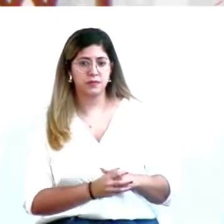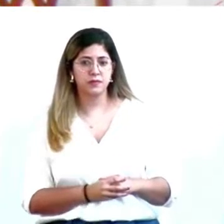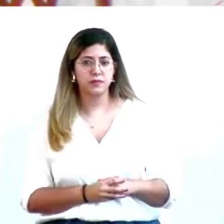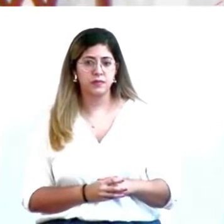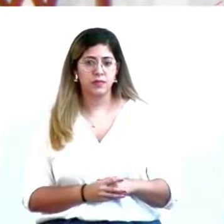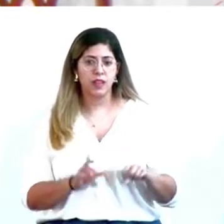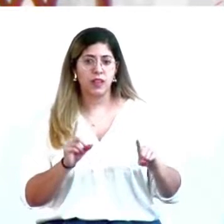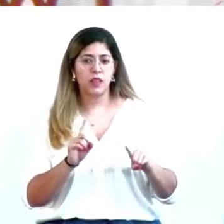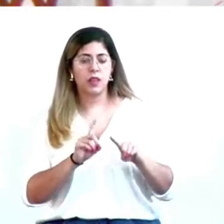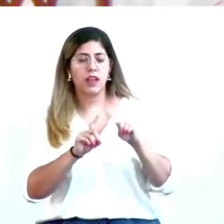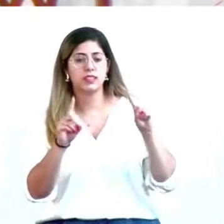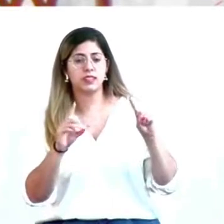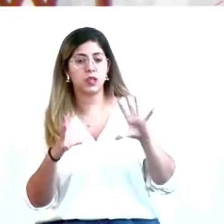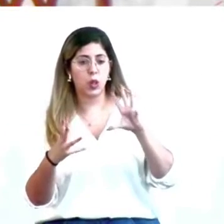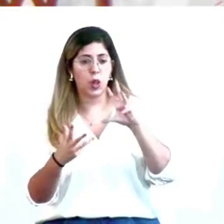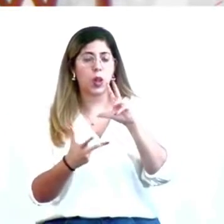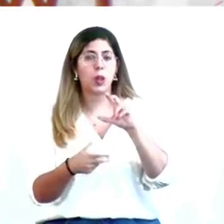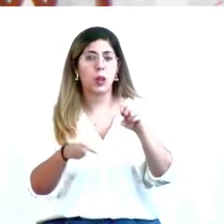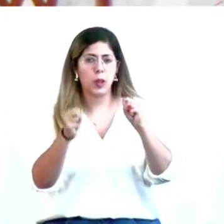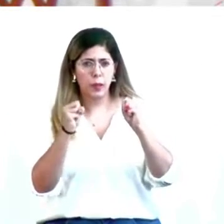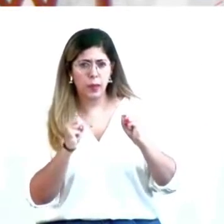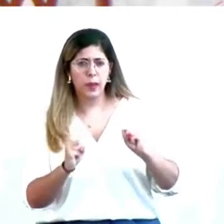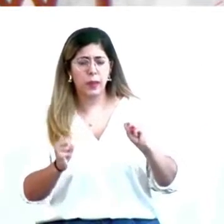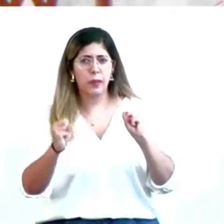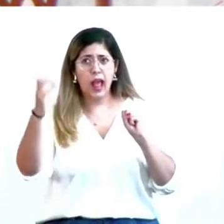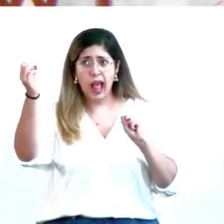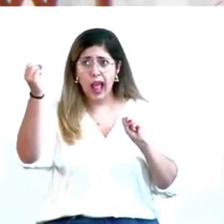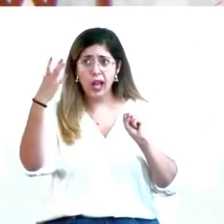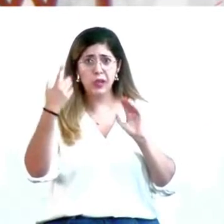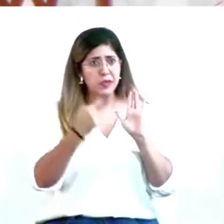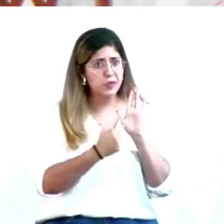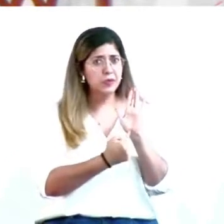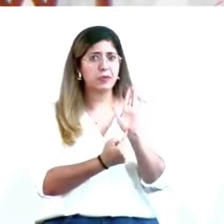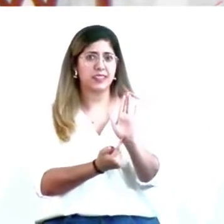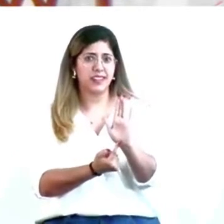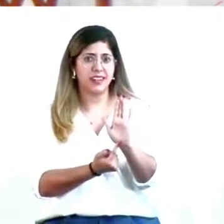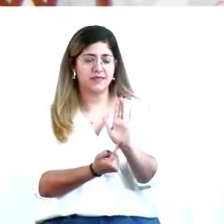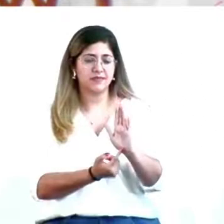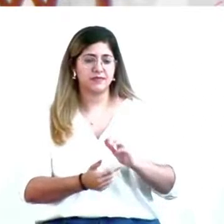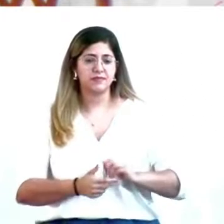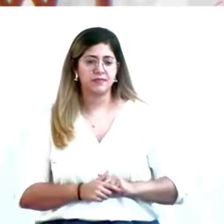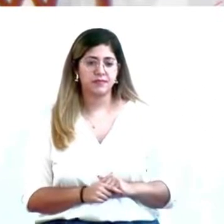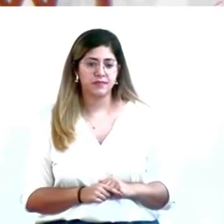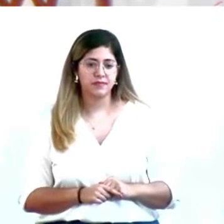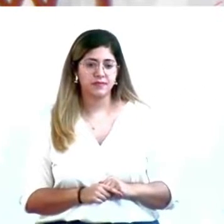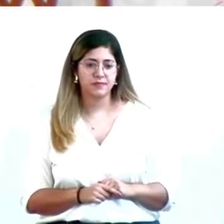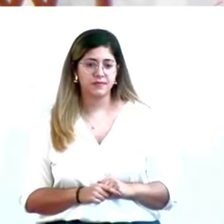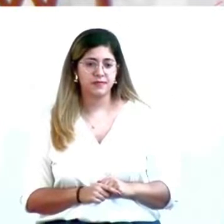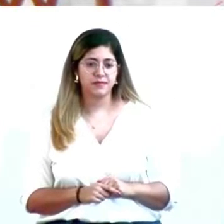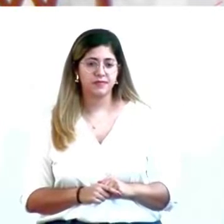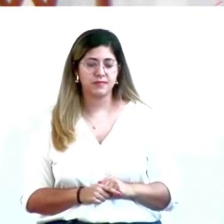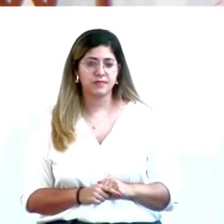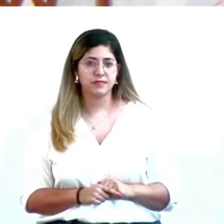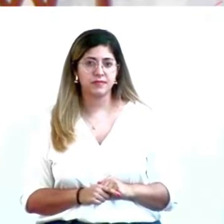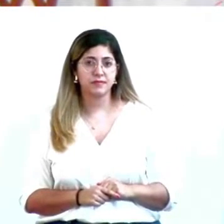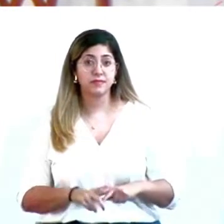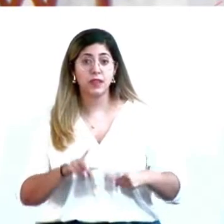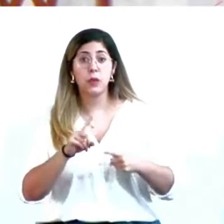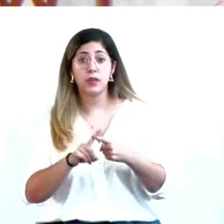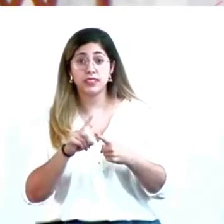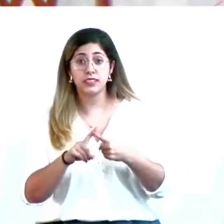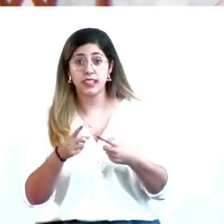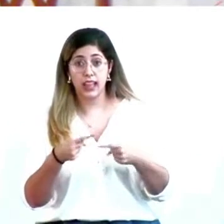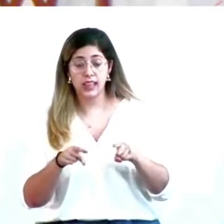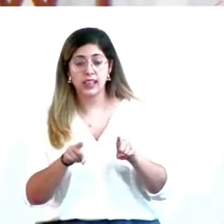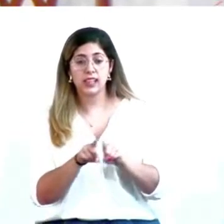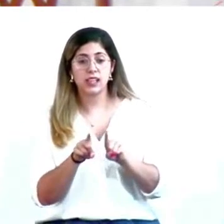mundo nós refletimos a luz do Senhor. É isso que as crianças estão desenhando. Por isso que ele diz